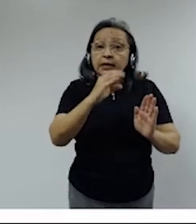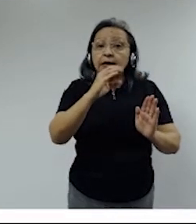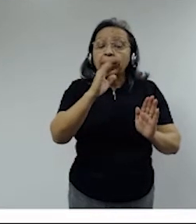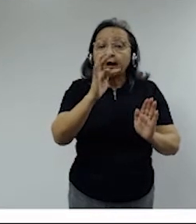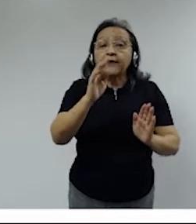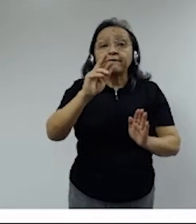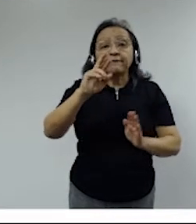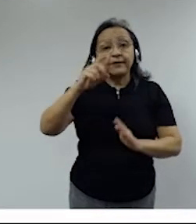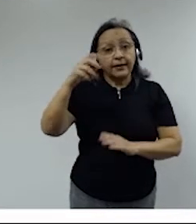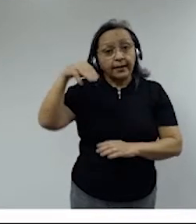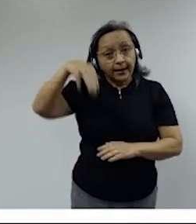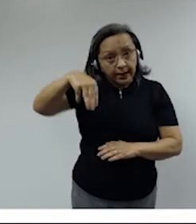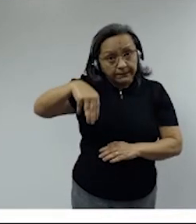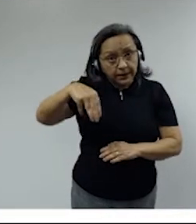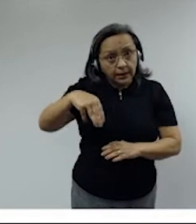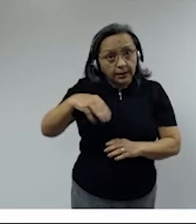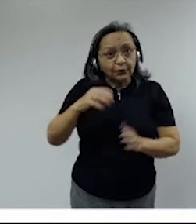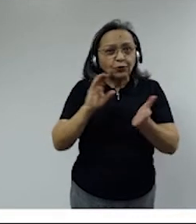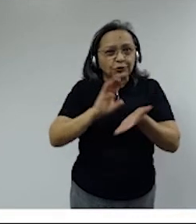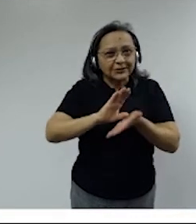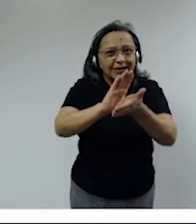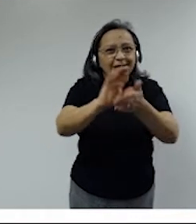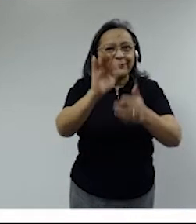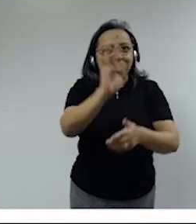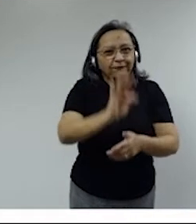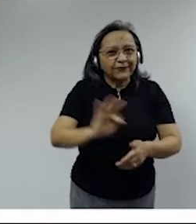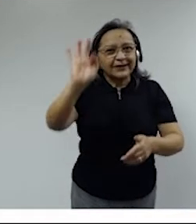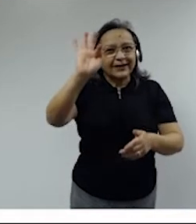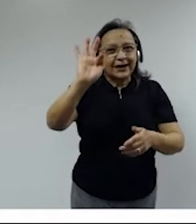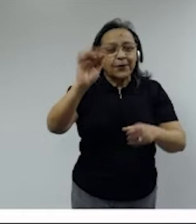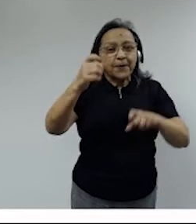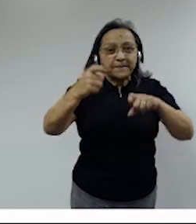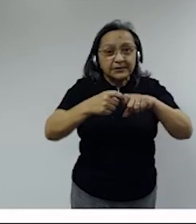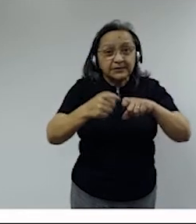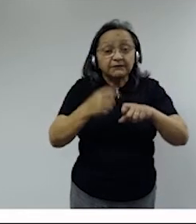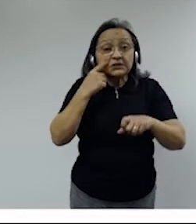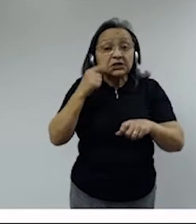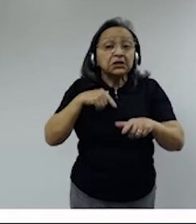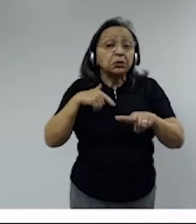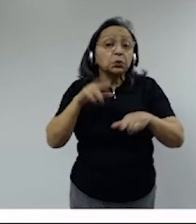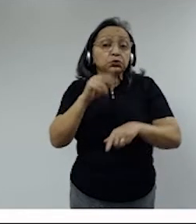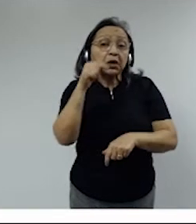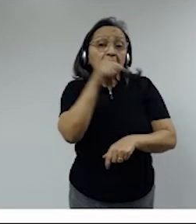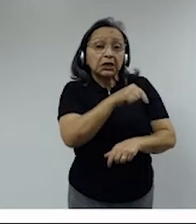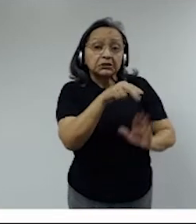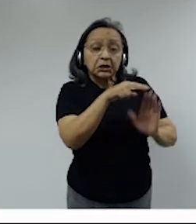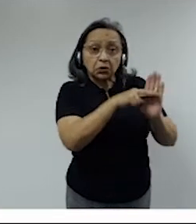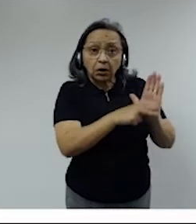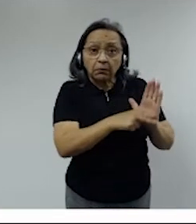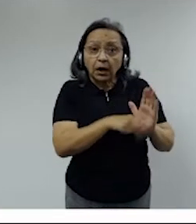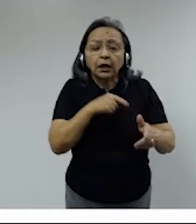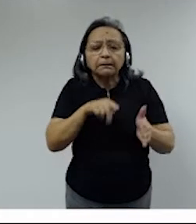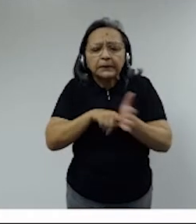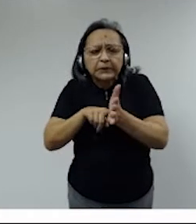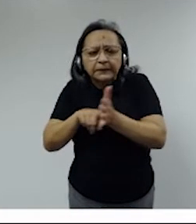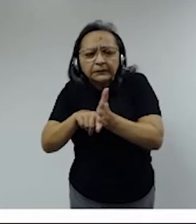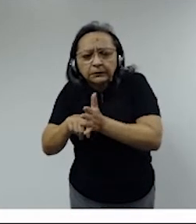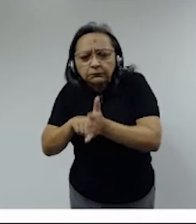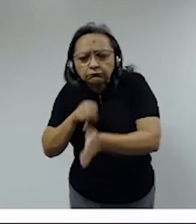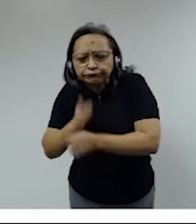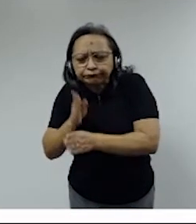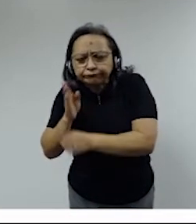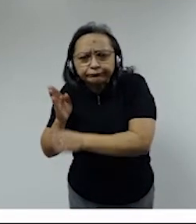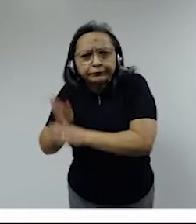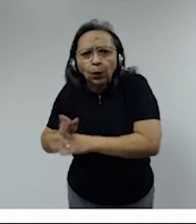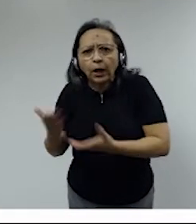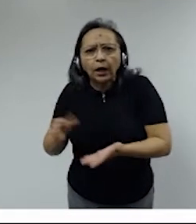Medicina chegou a trabalhar com essas questões. E aí nós vimos que o Conselho Federal de Medicina não havia falado absolutamente